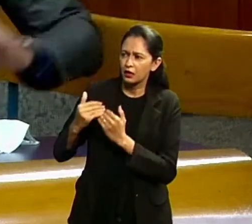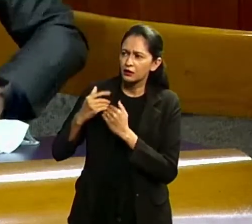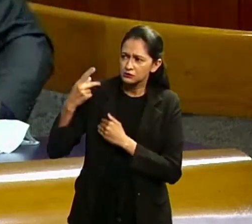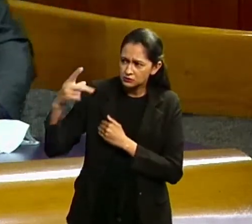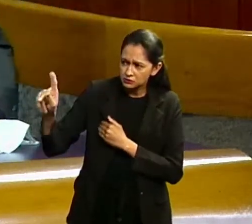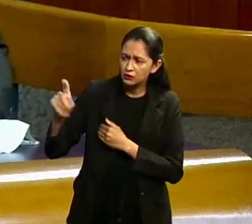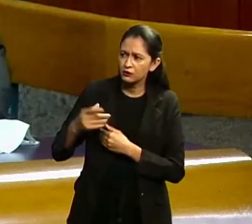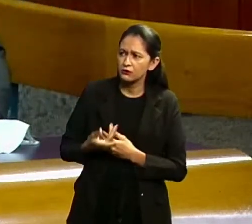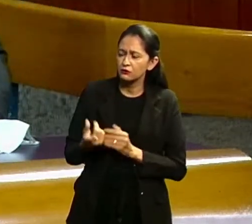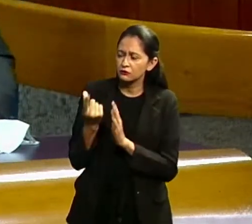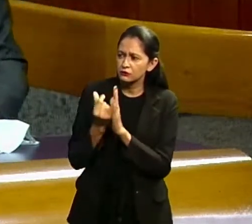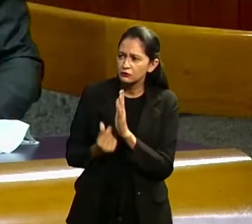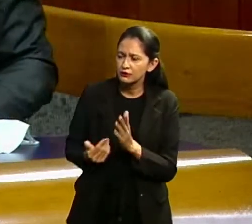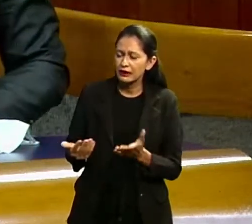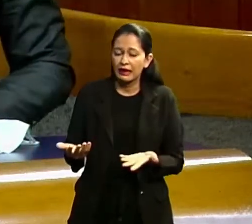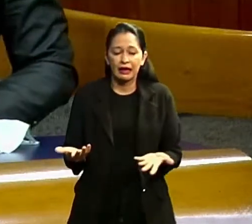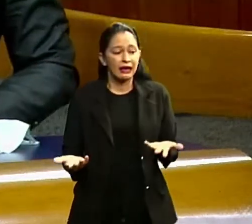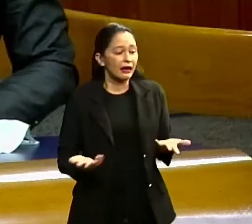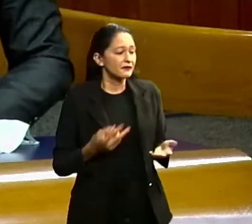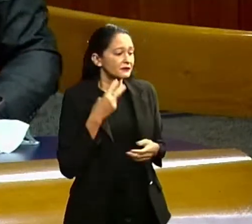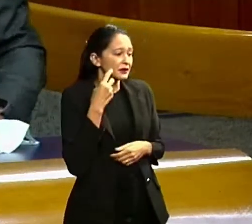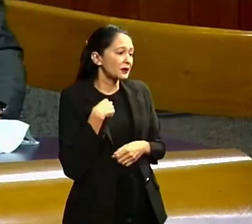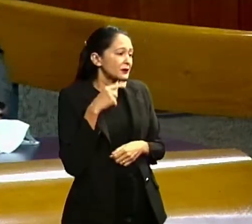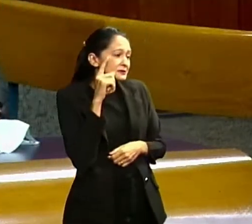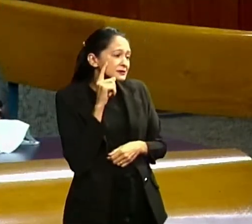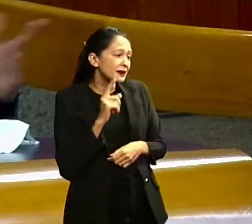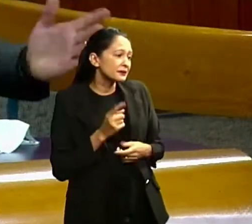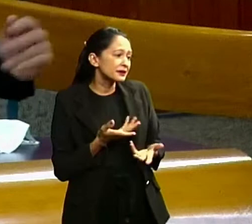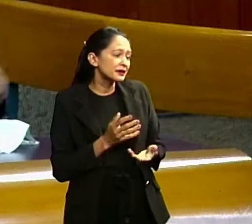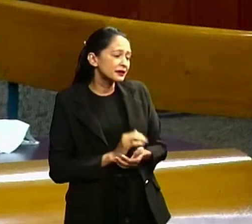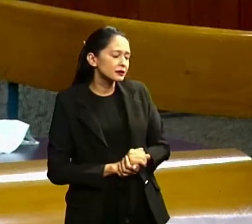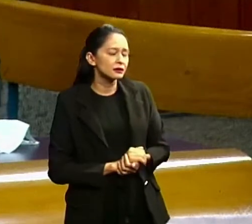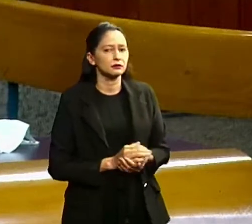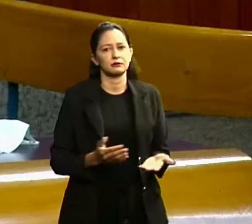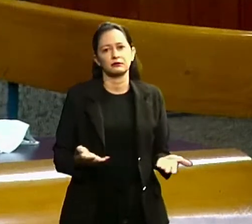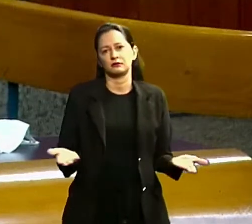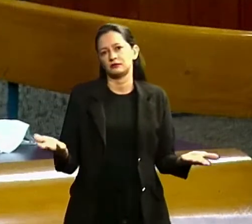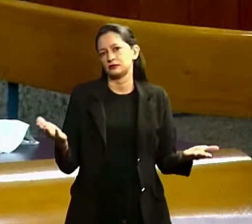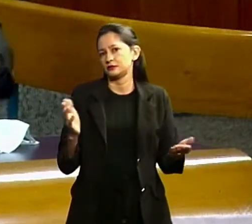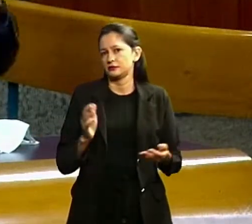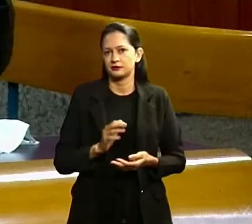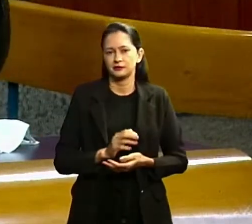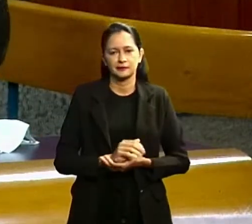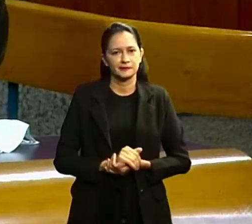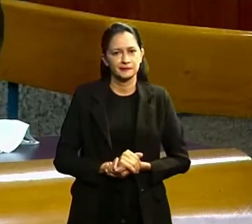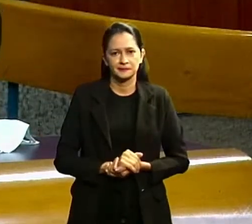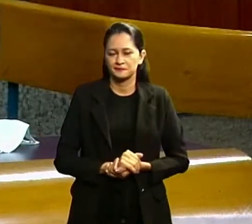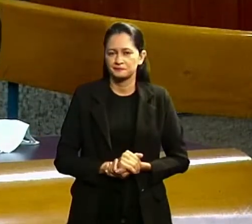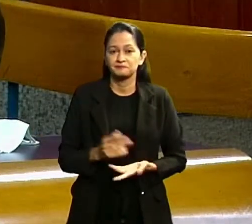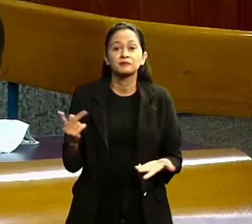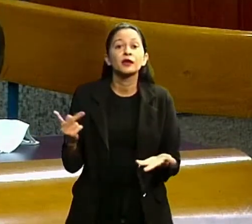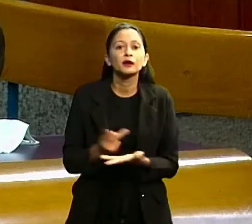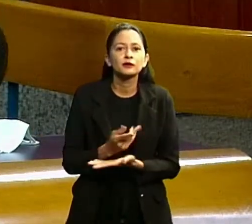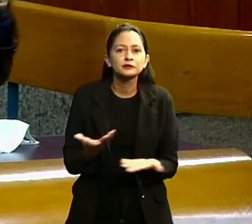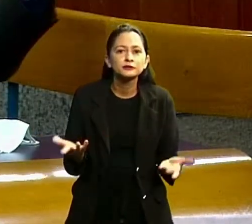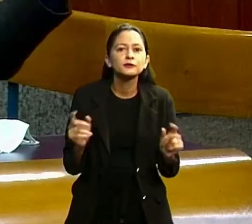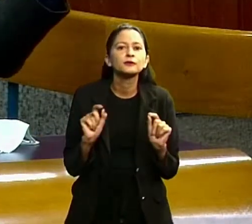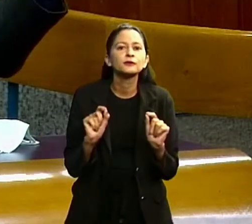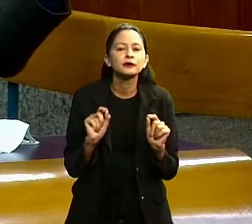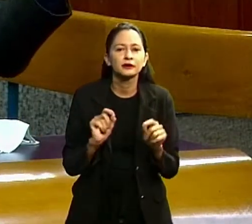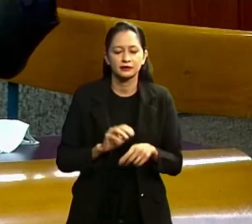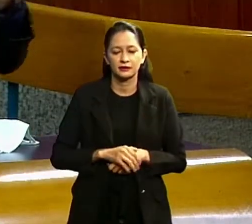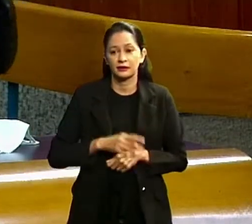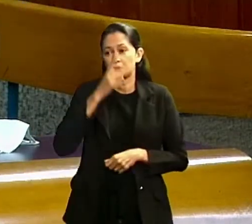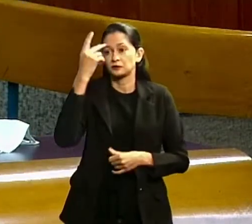IPTU reduziu, cidadão. Uai, vereador, mas eu não sabia não. Mas o que está acontecendo? É o